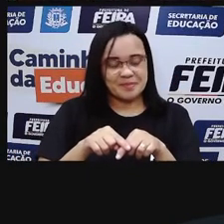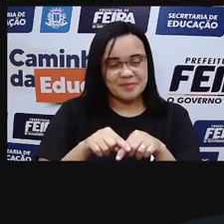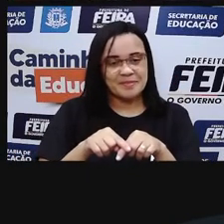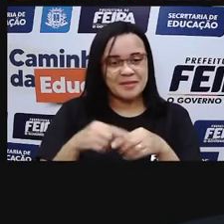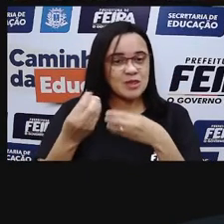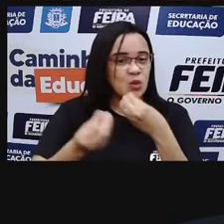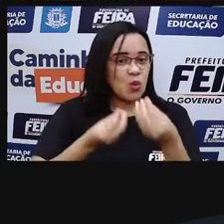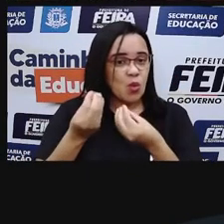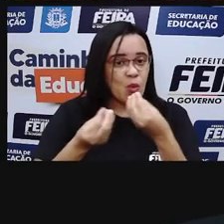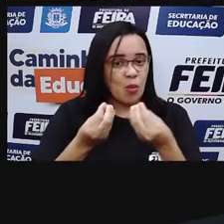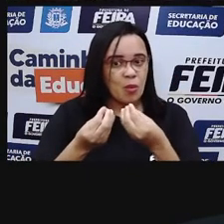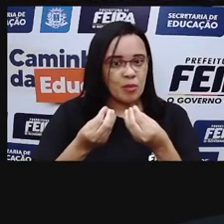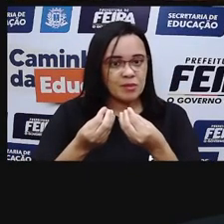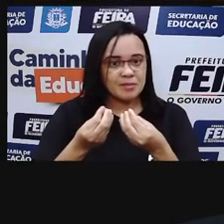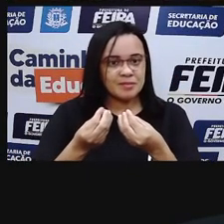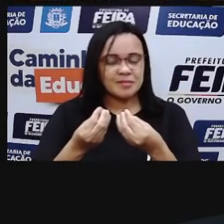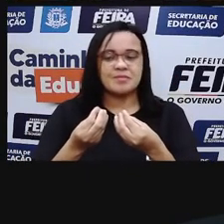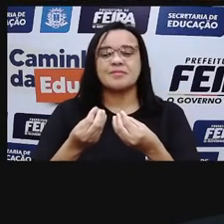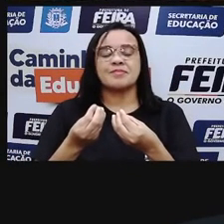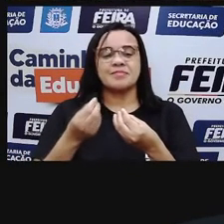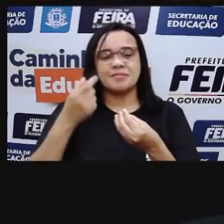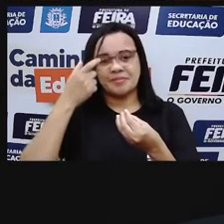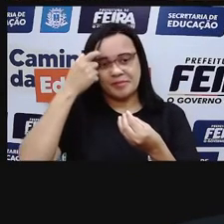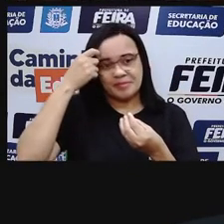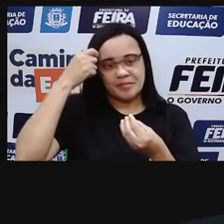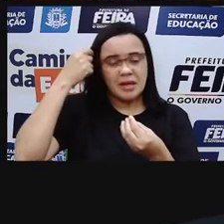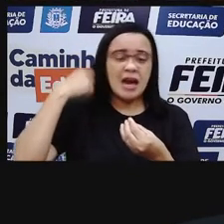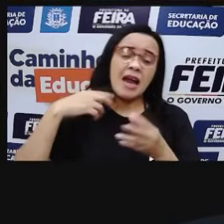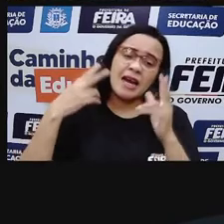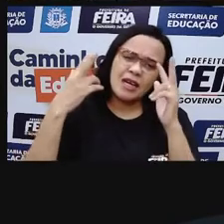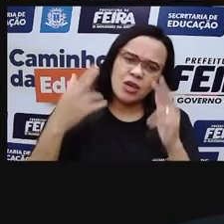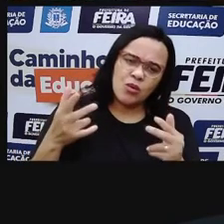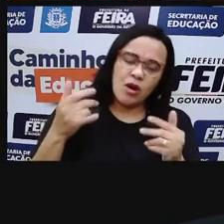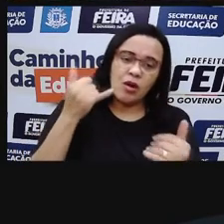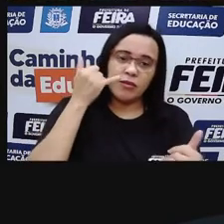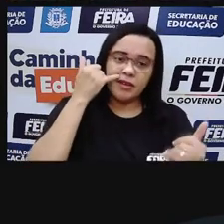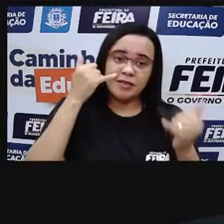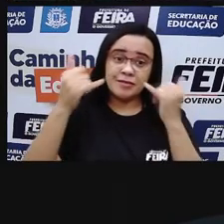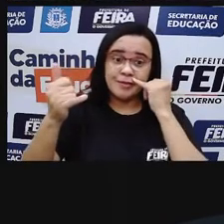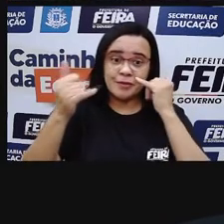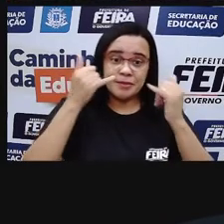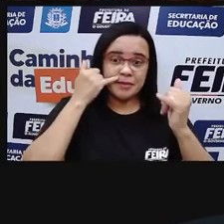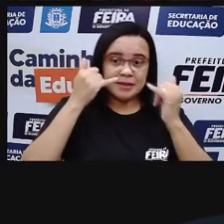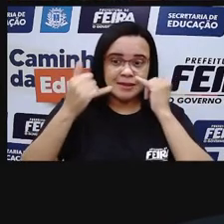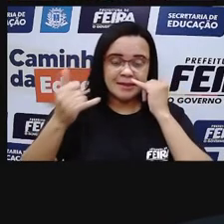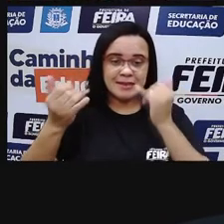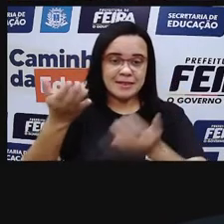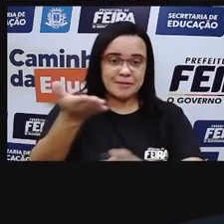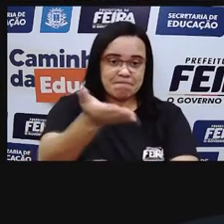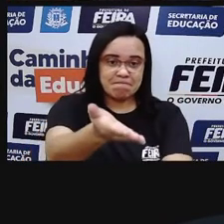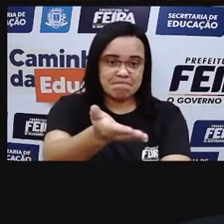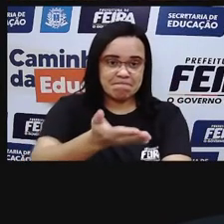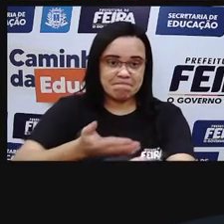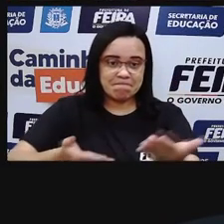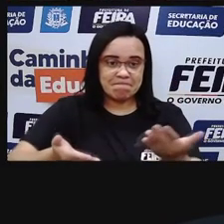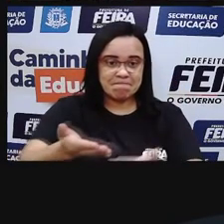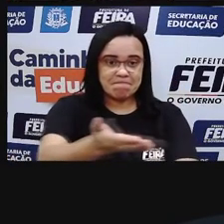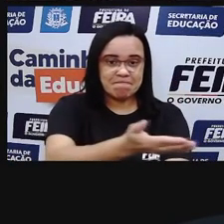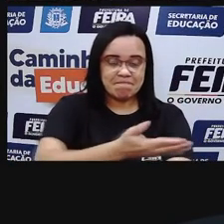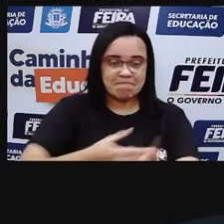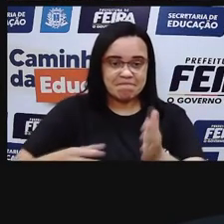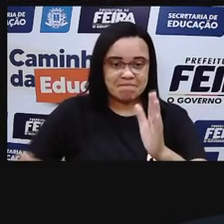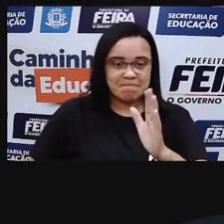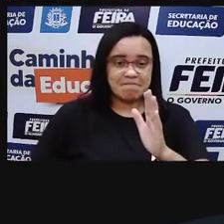estar recebendo, ela vai ter uma informação. É ela quem vai se encaixar, se